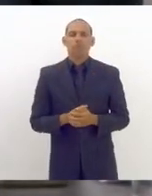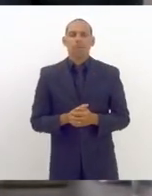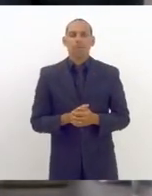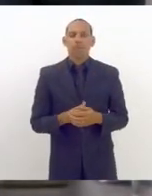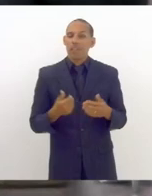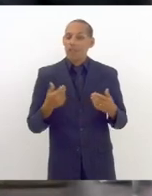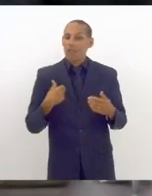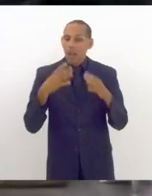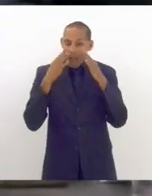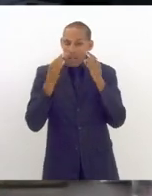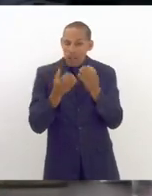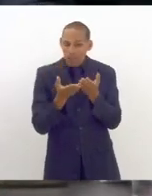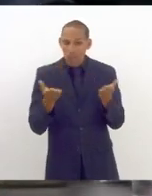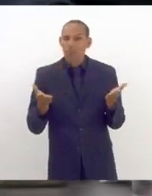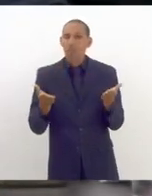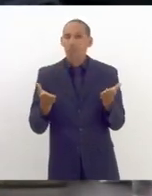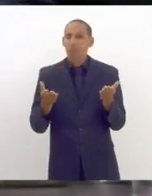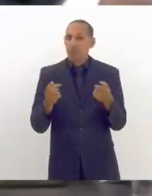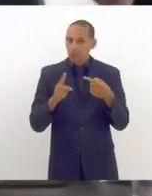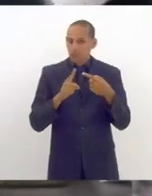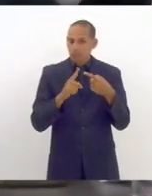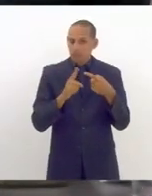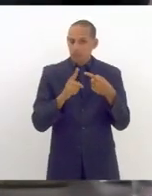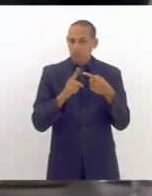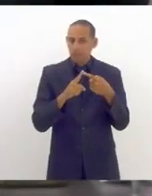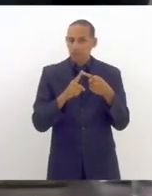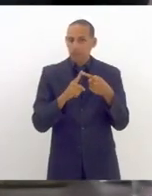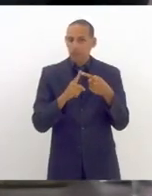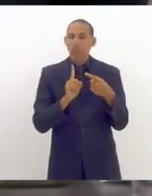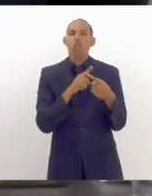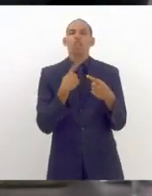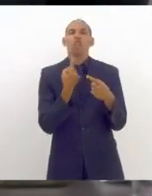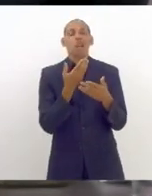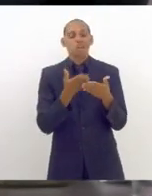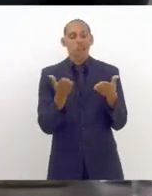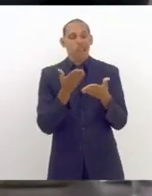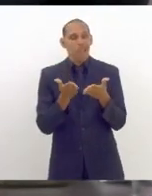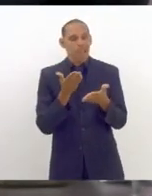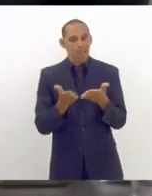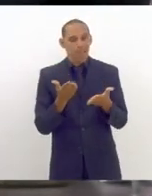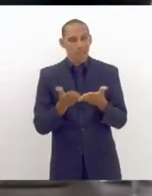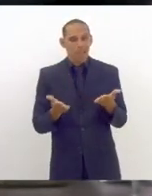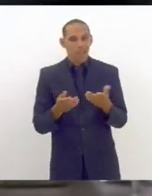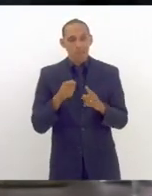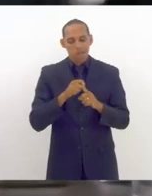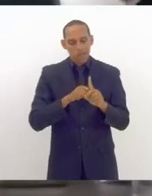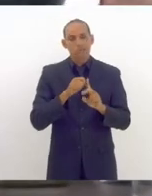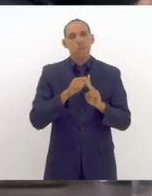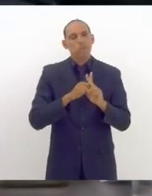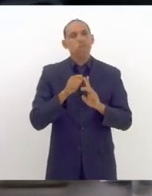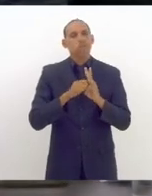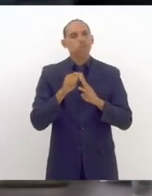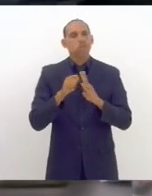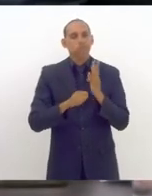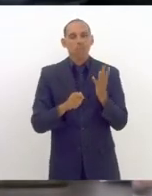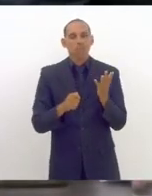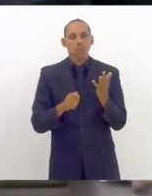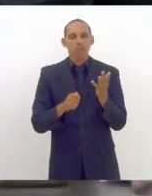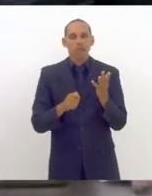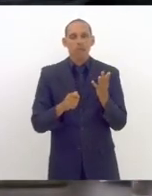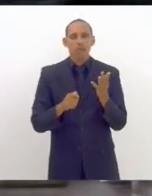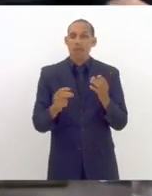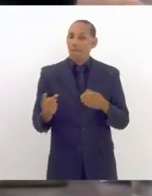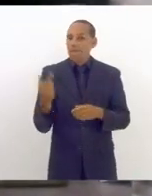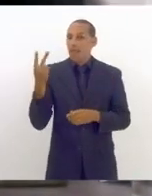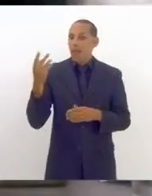eu só quero chamar atenção de vozes de excelência primeiro porque a gente tem perdido mensalmente é esse